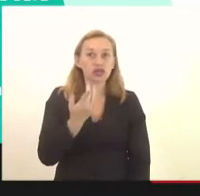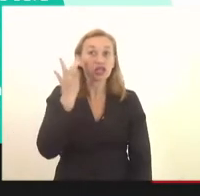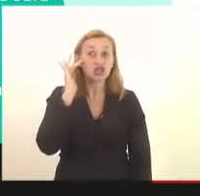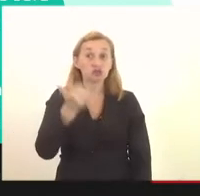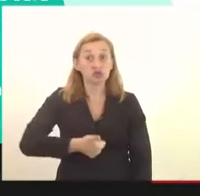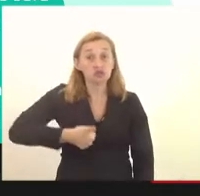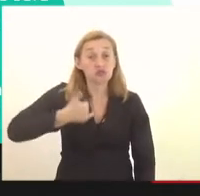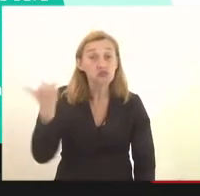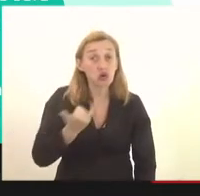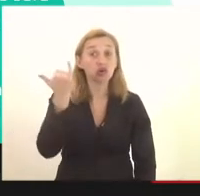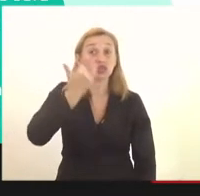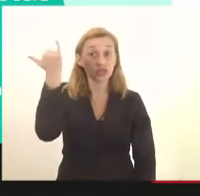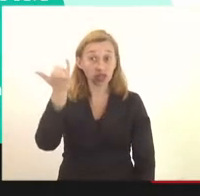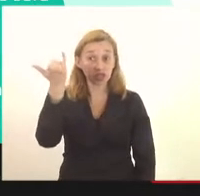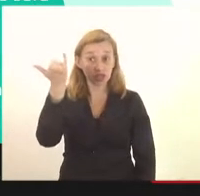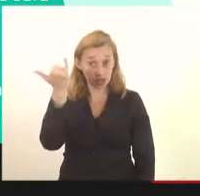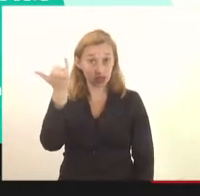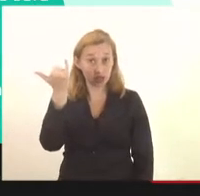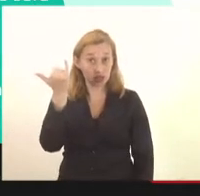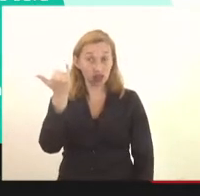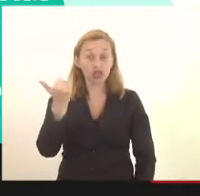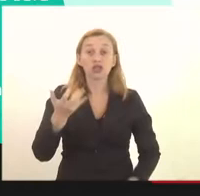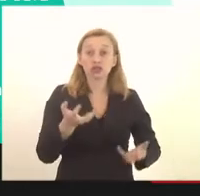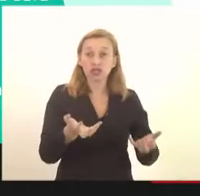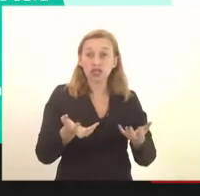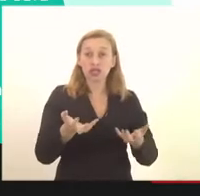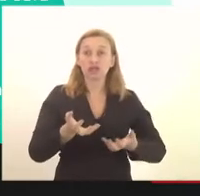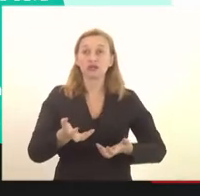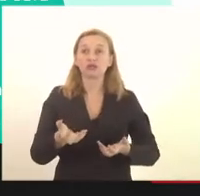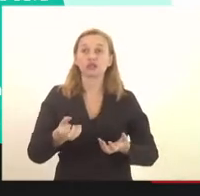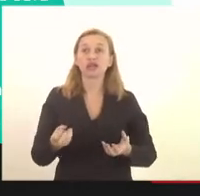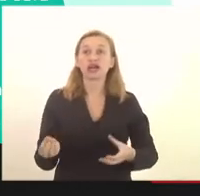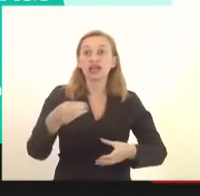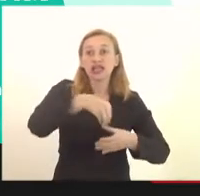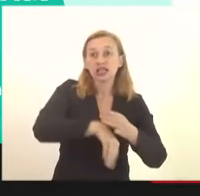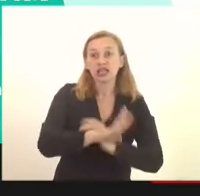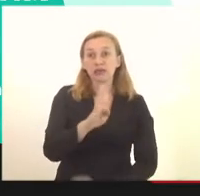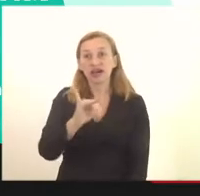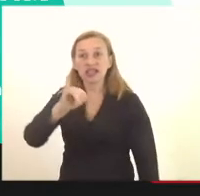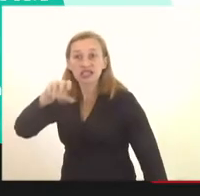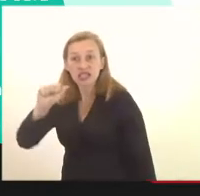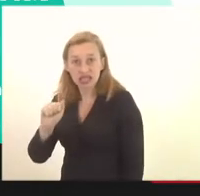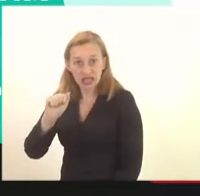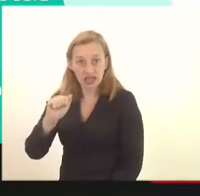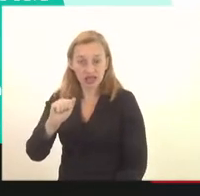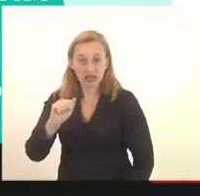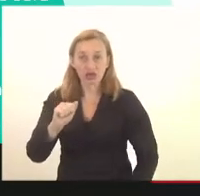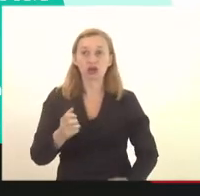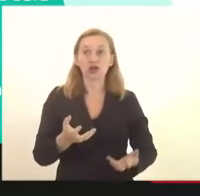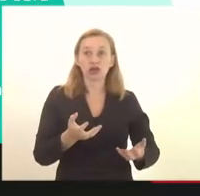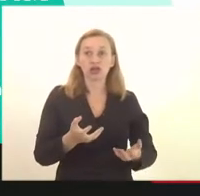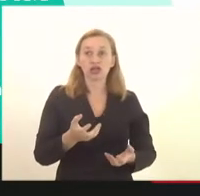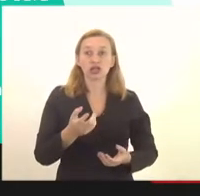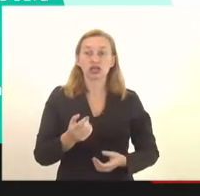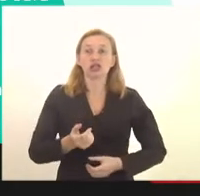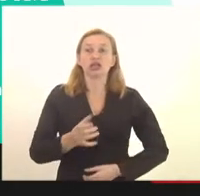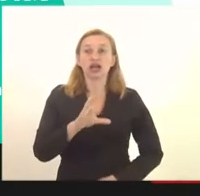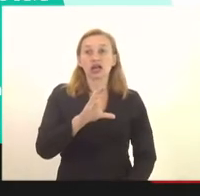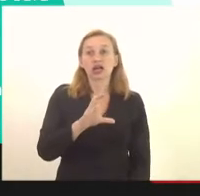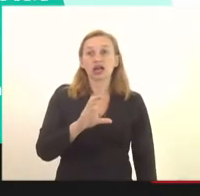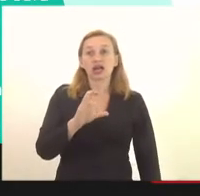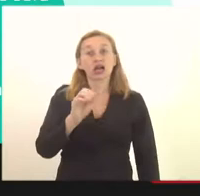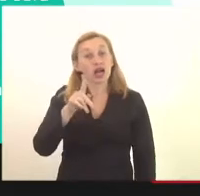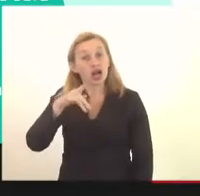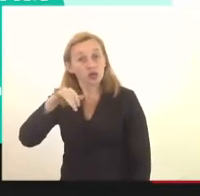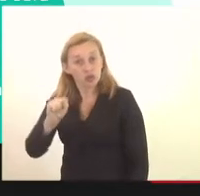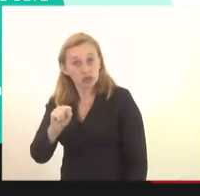importantes e nós queríamos efetivamente fincar o nosso pé dentro da bacia, vamos dizer, colocar o pé ali na Bacia de Campos. Então nós fizemos